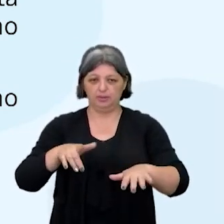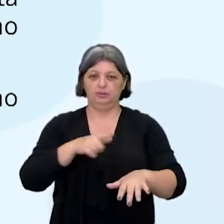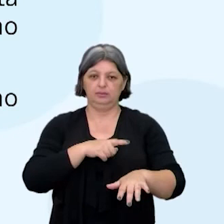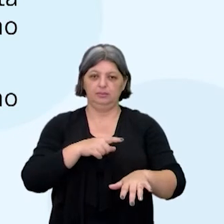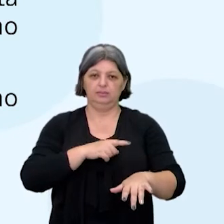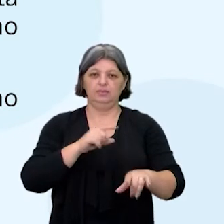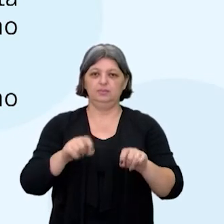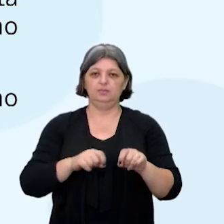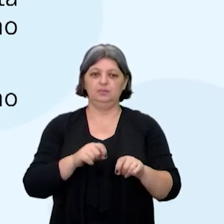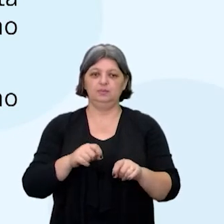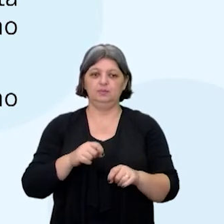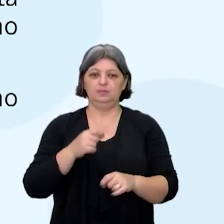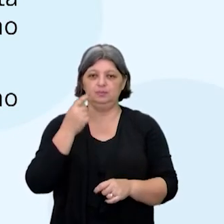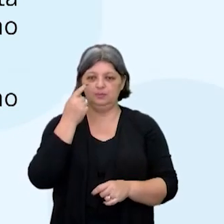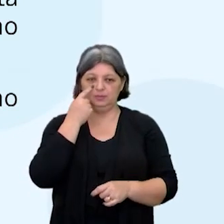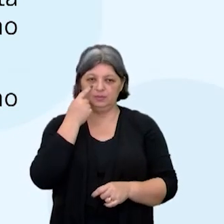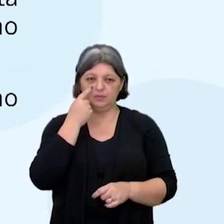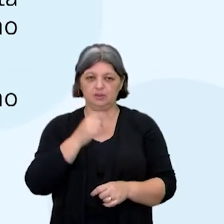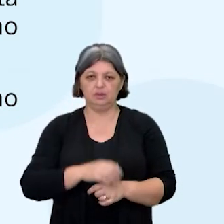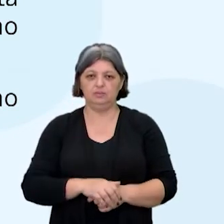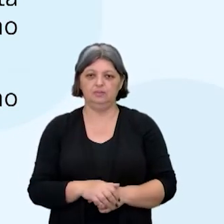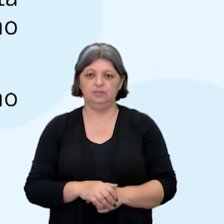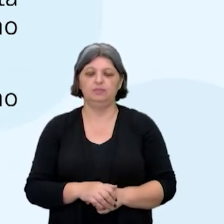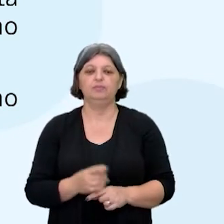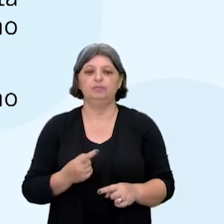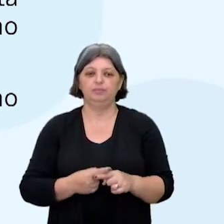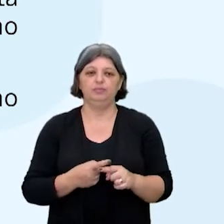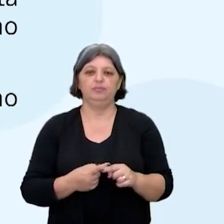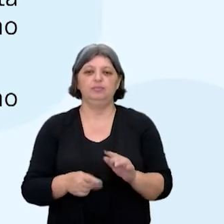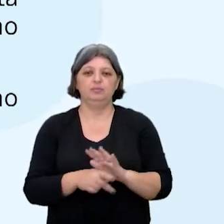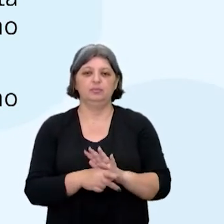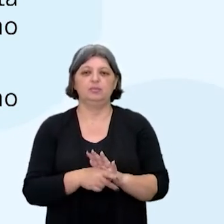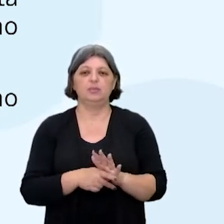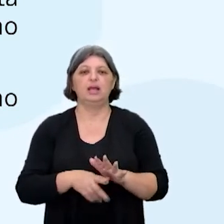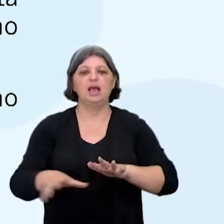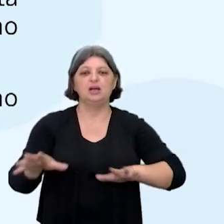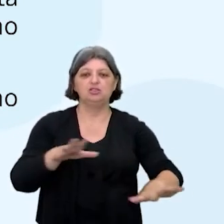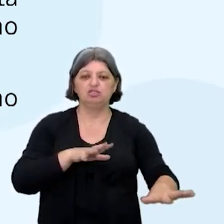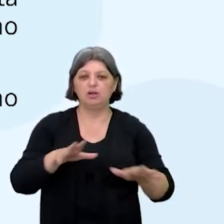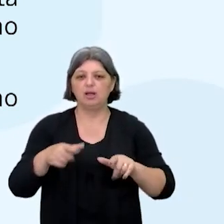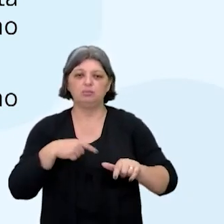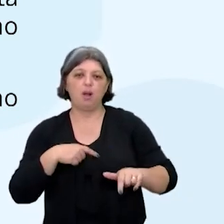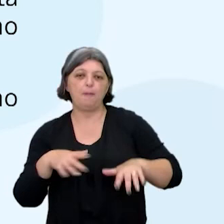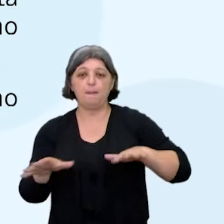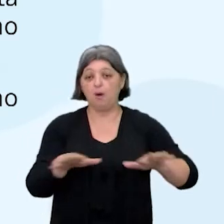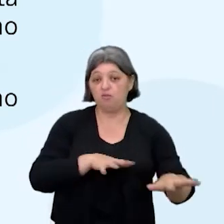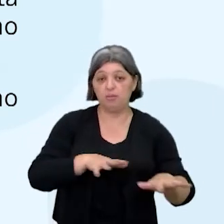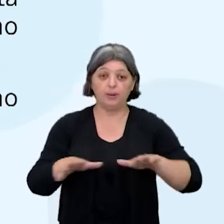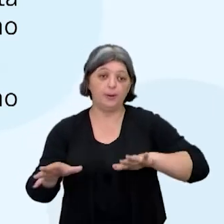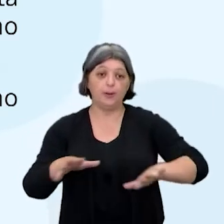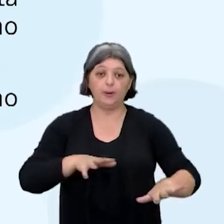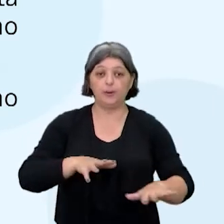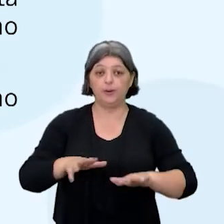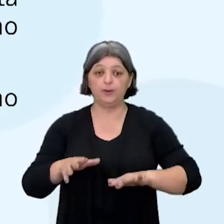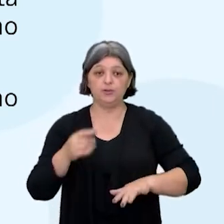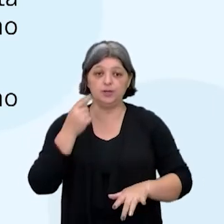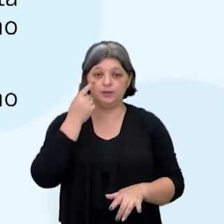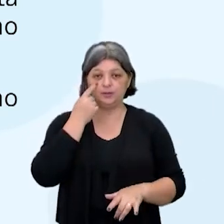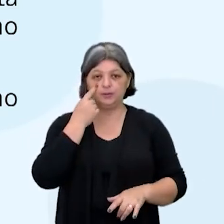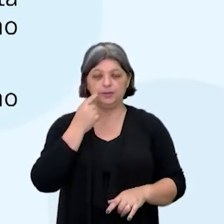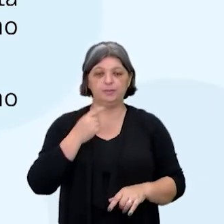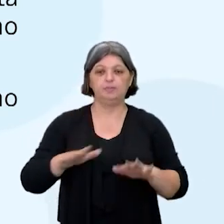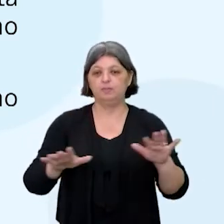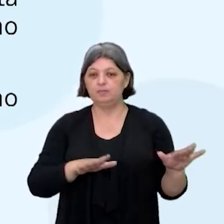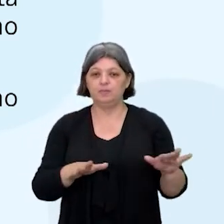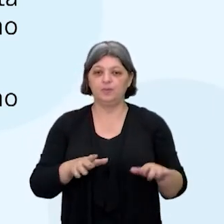tem o esporte. Então, associada à capoeira, nós temos o gingado. O gingado é o movimento básico da capoeira. Esse gingado